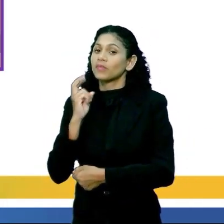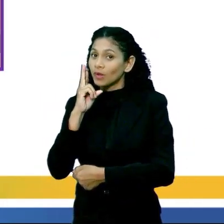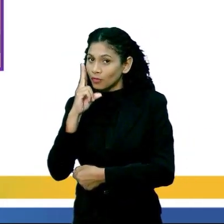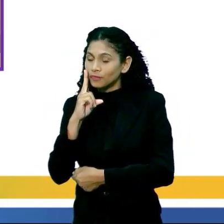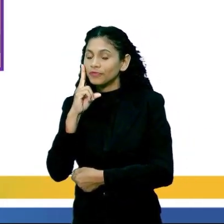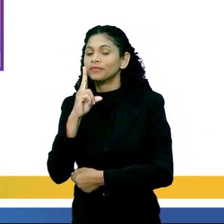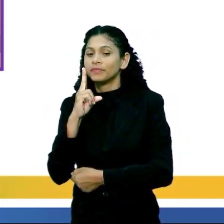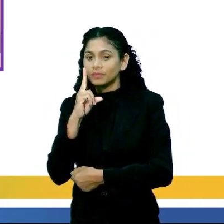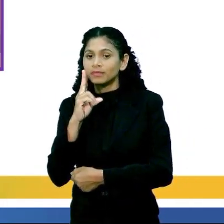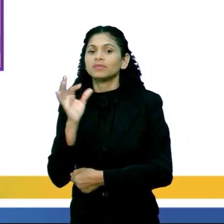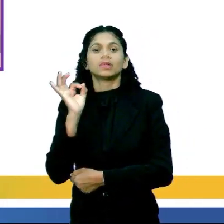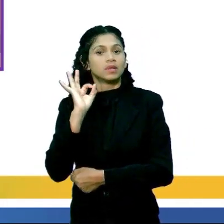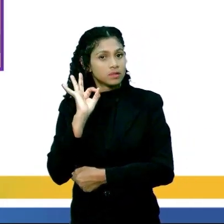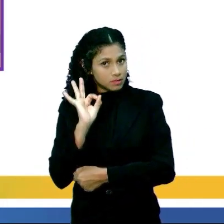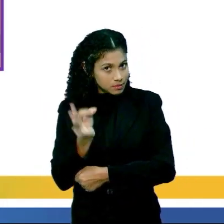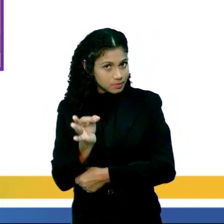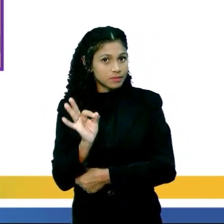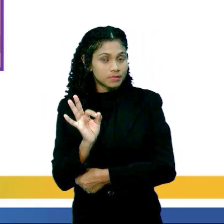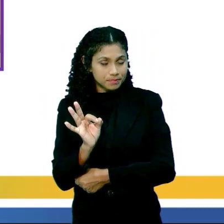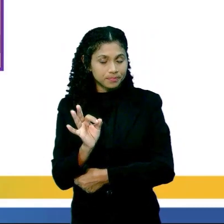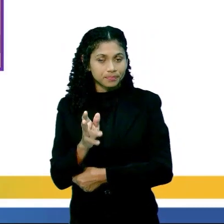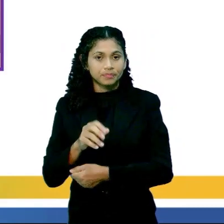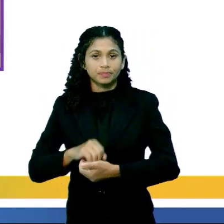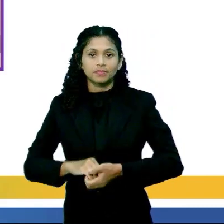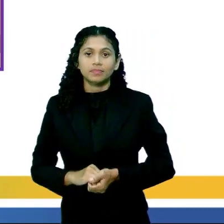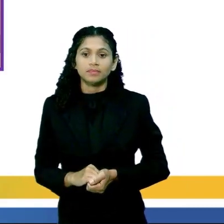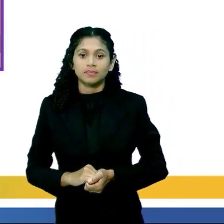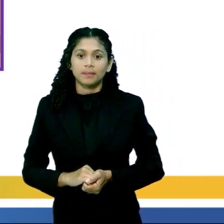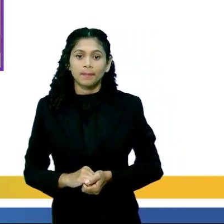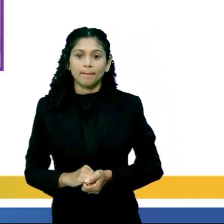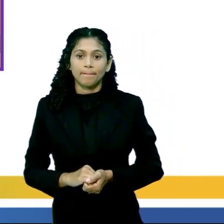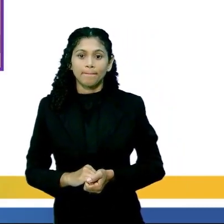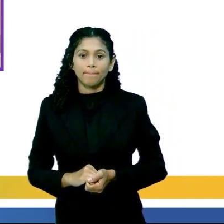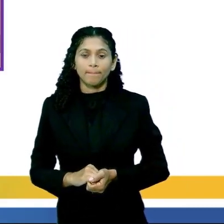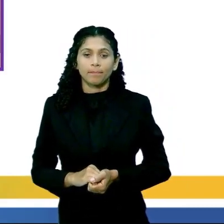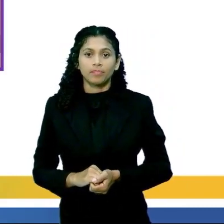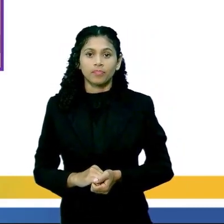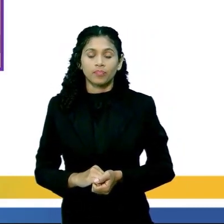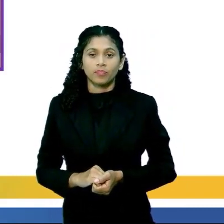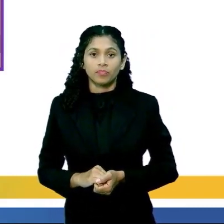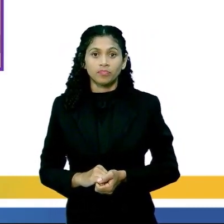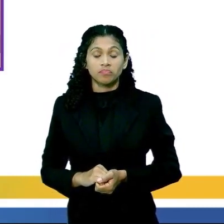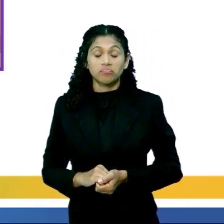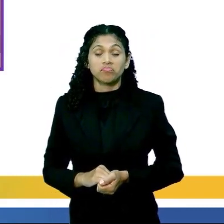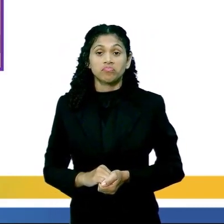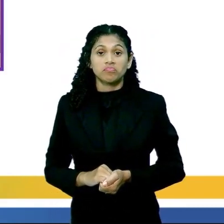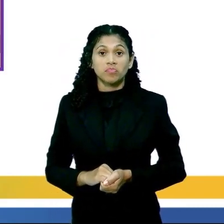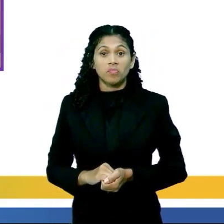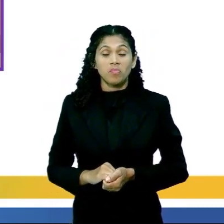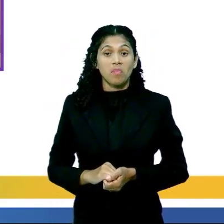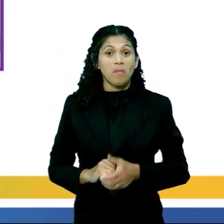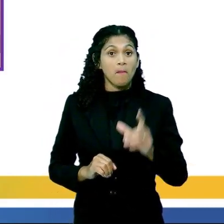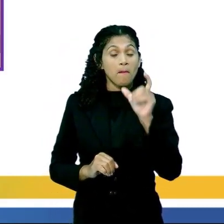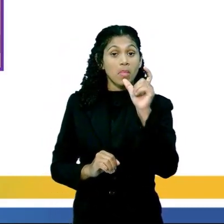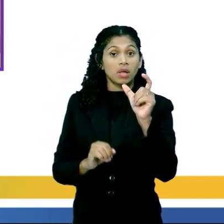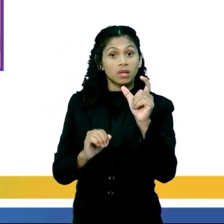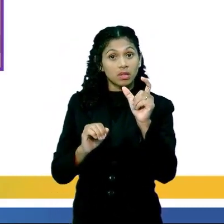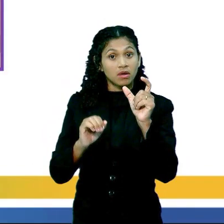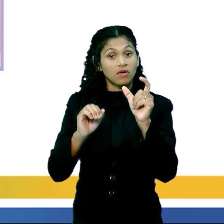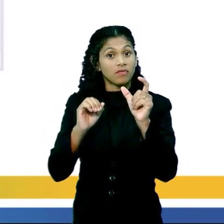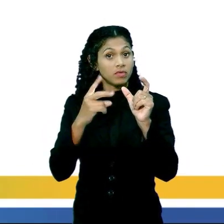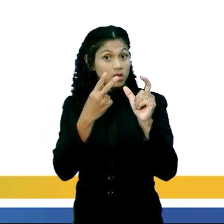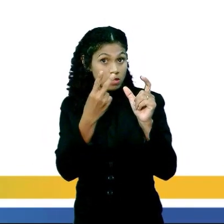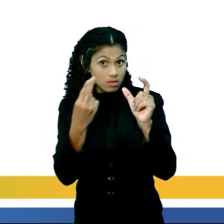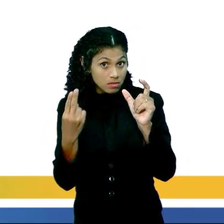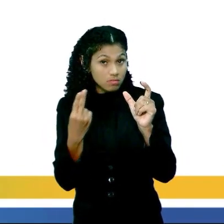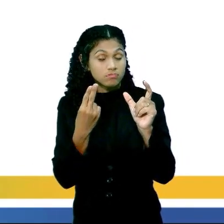esse cardápio certamente aí se encaixa dentro da palavra 2. Então, observe, a mesma palavra com 2 significados.